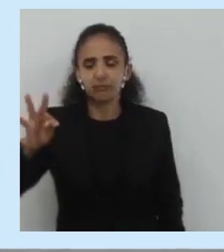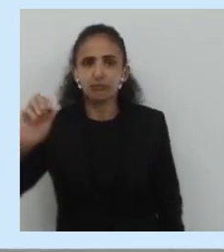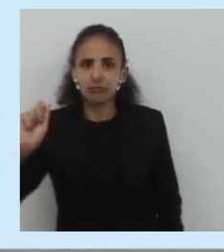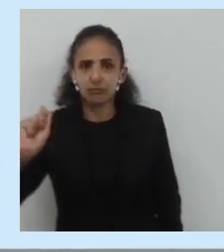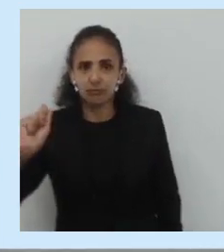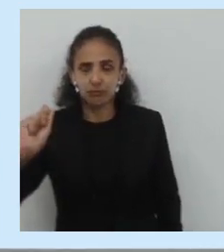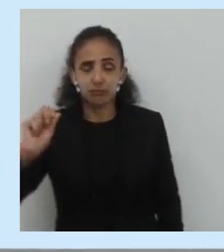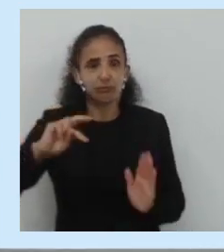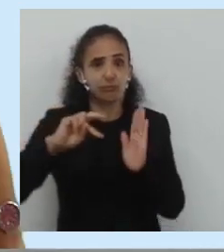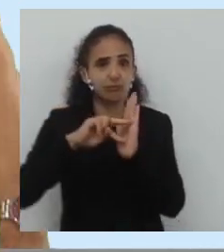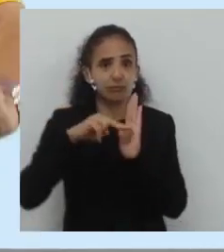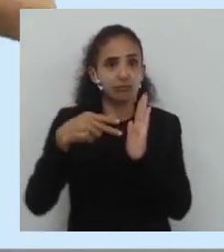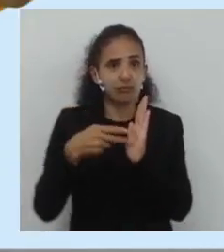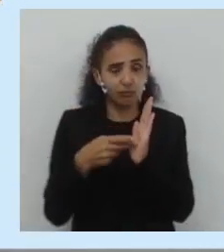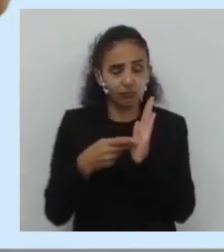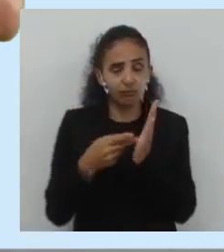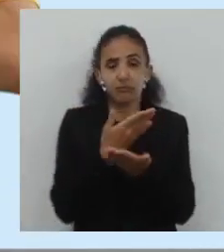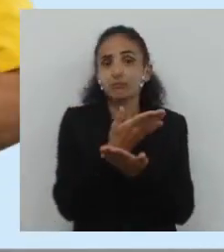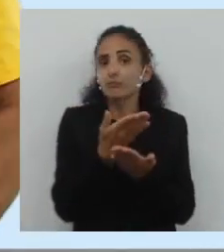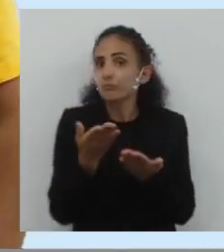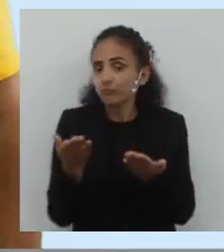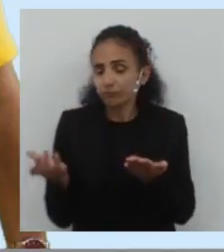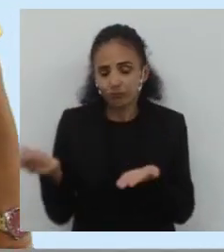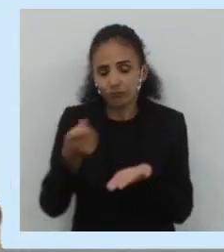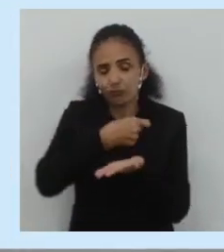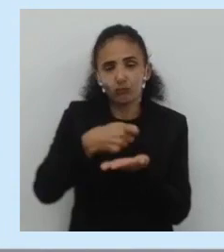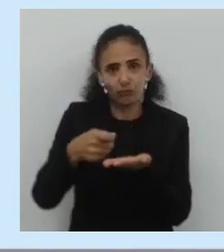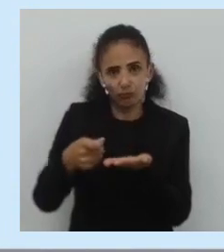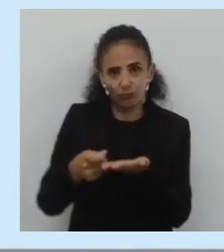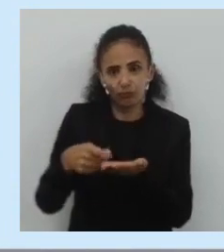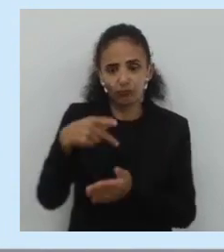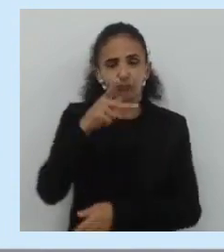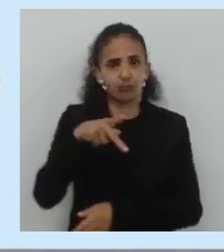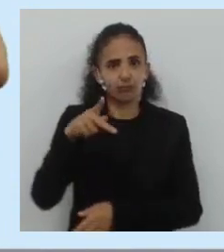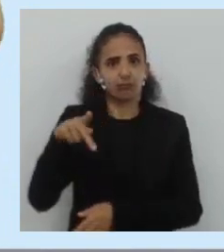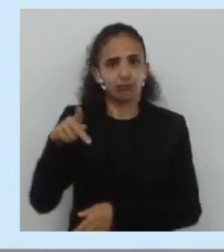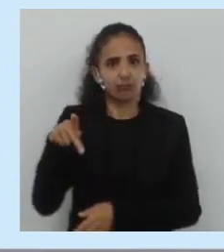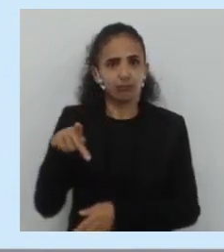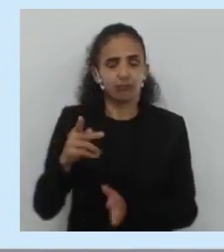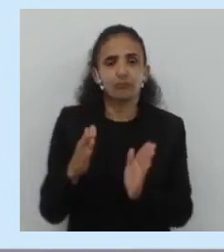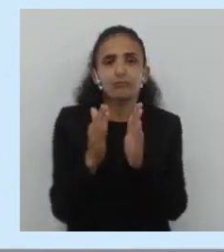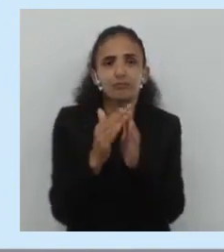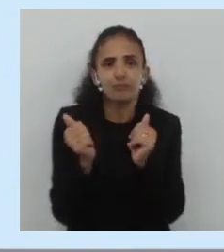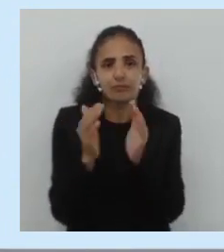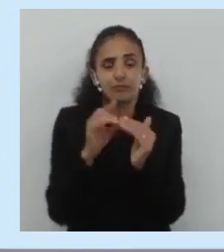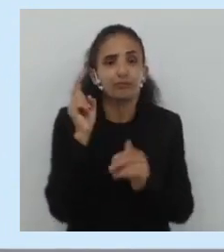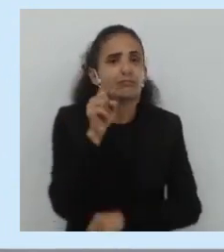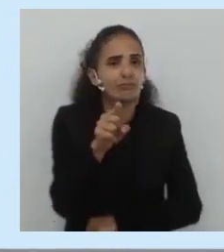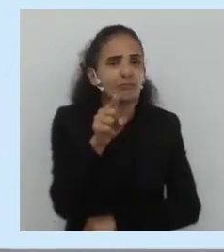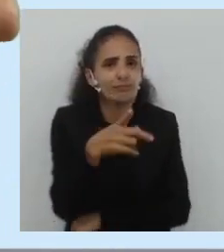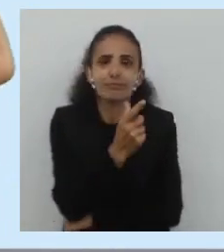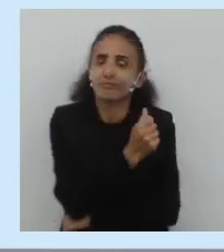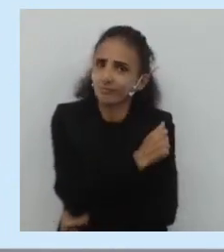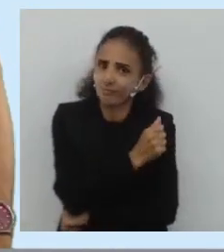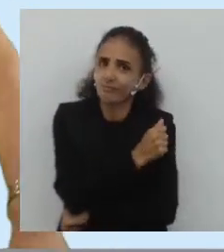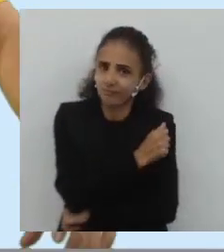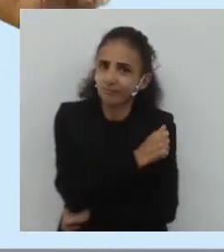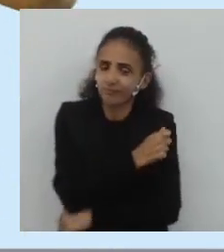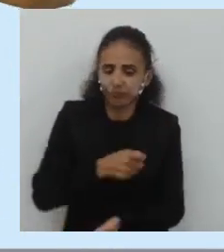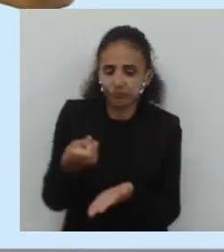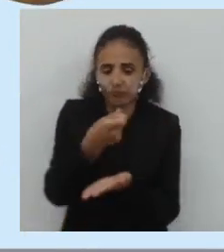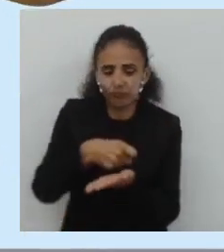de nota, por exemplo, o seu professor, a sua professora, pede que vocês, estudantes,